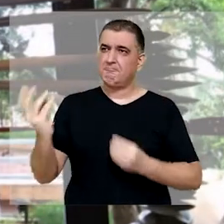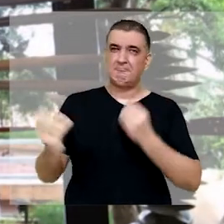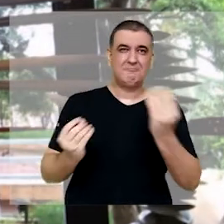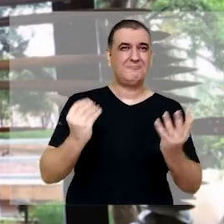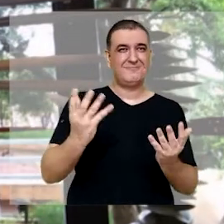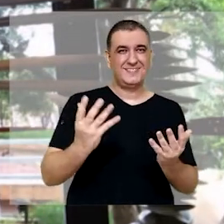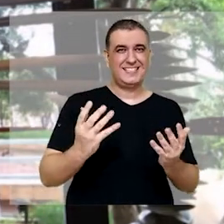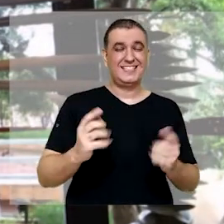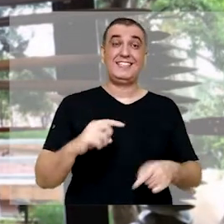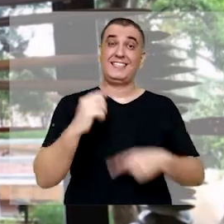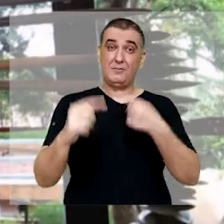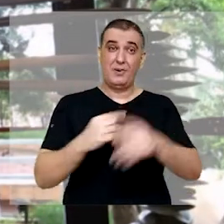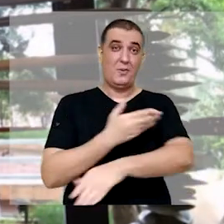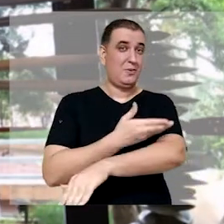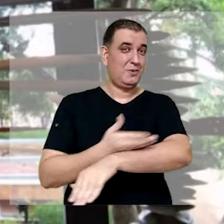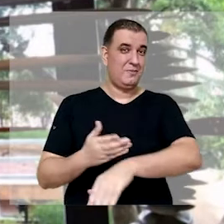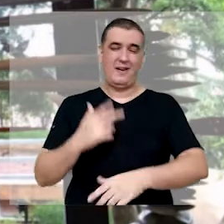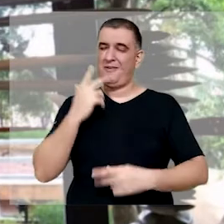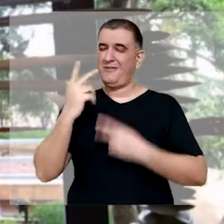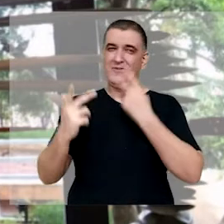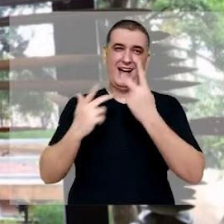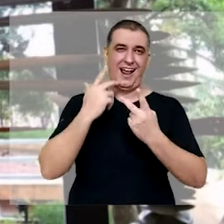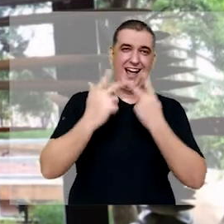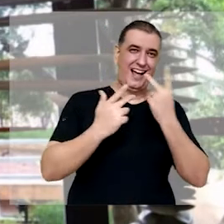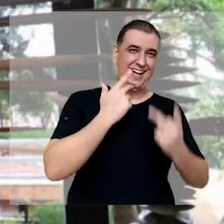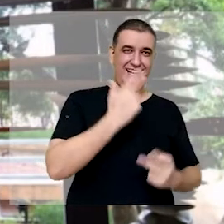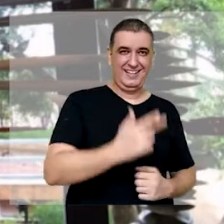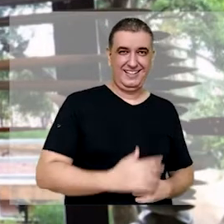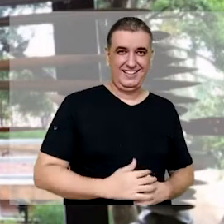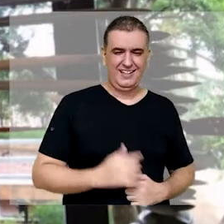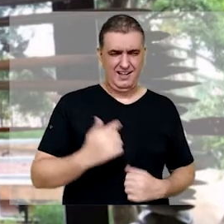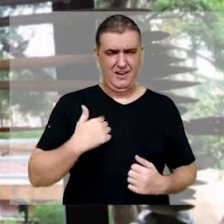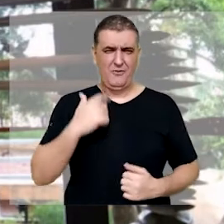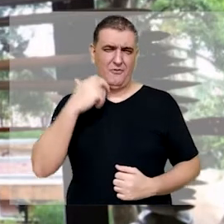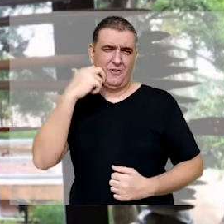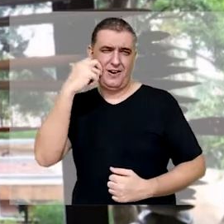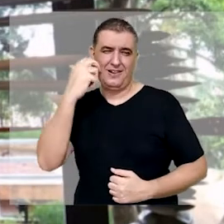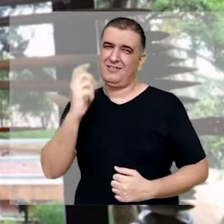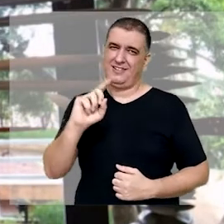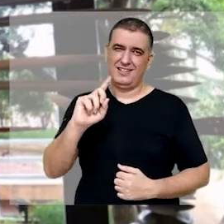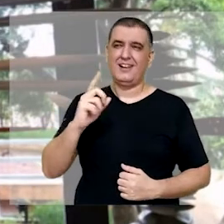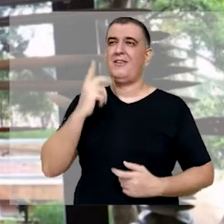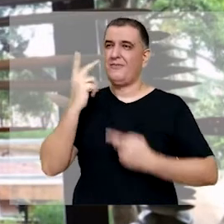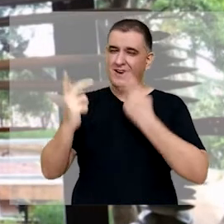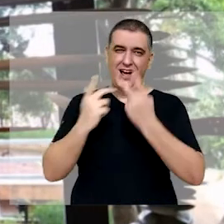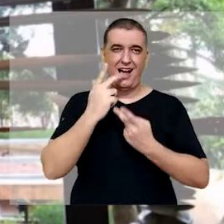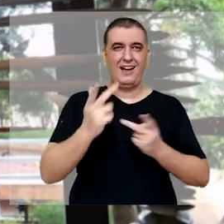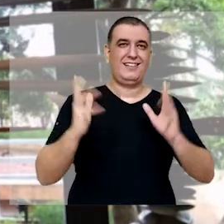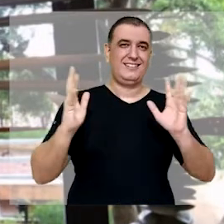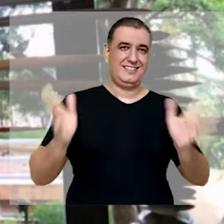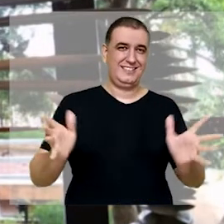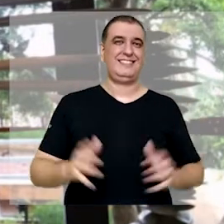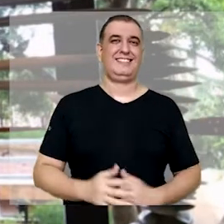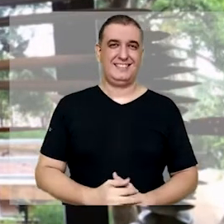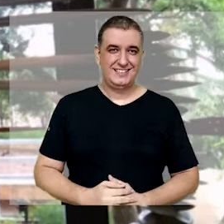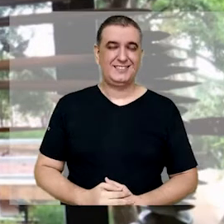né? Agora que eu estou mais assim, sem vergonha, falando um pouco mais, mas sempre fui muito